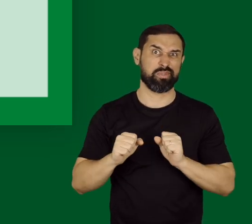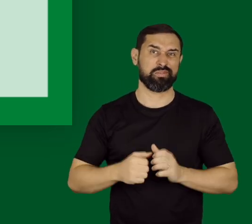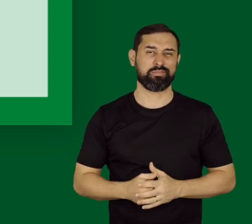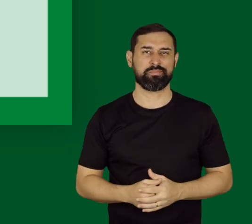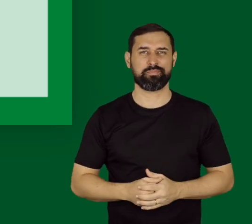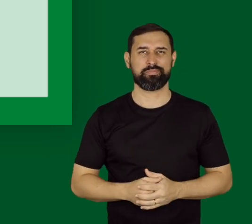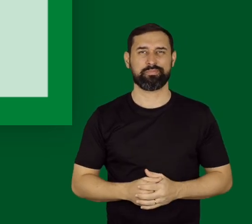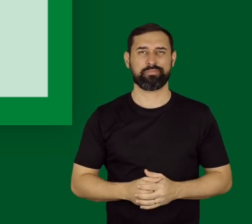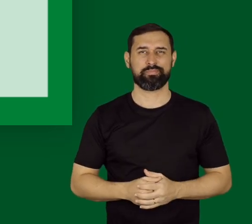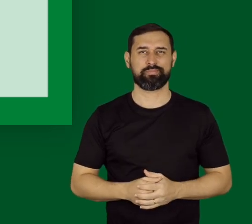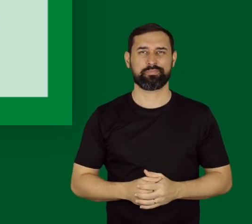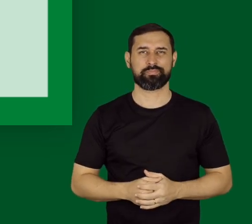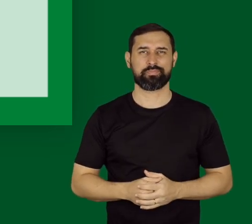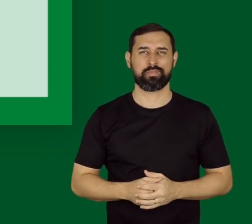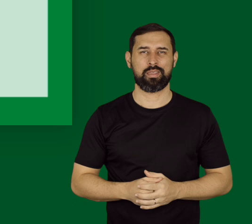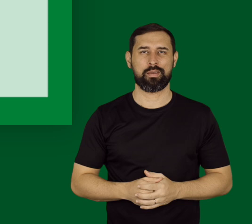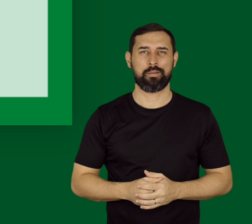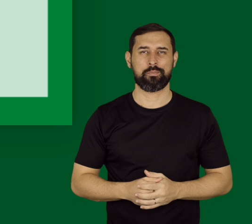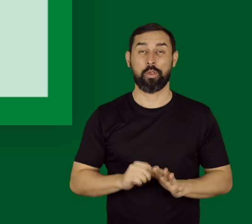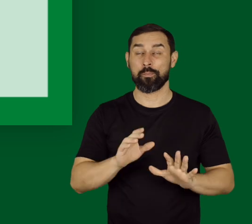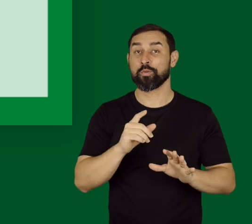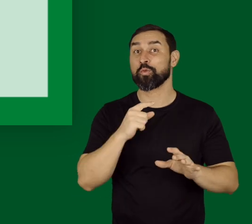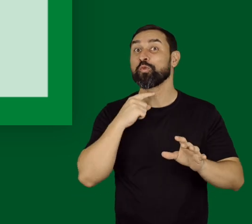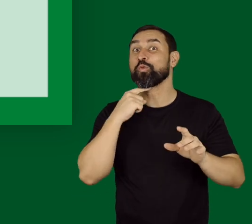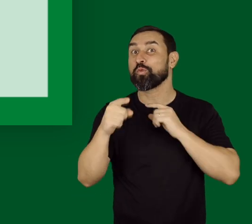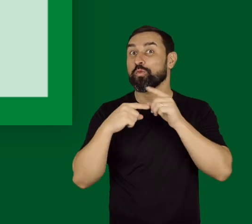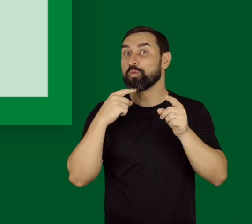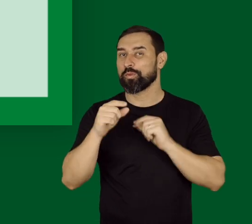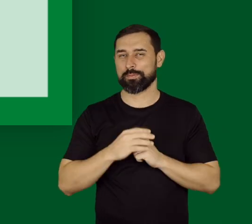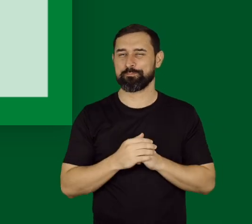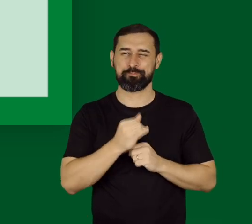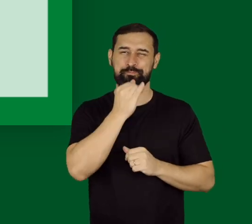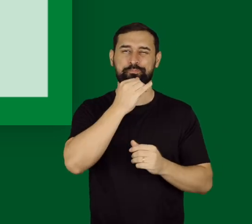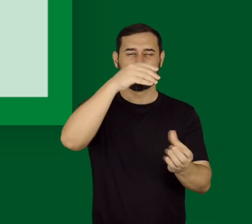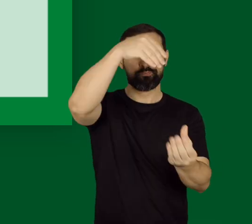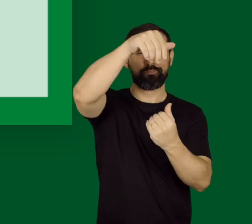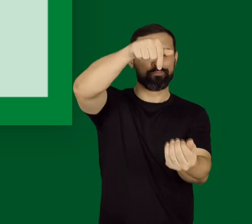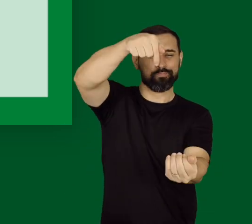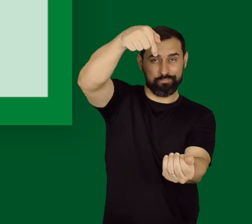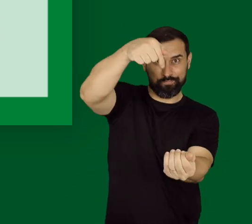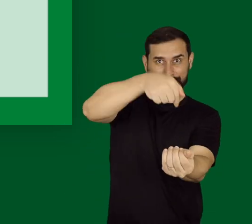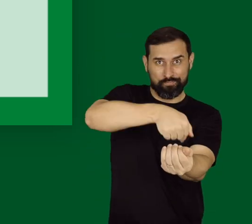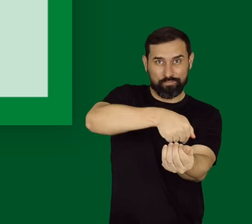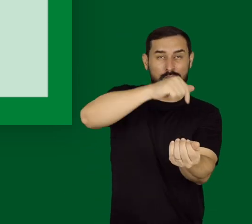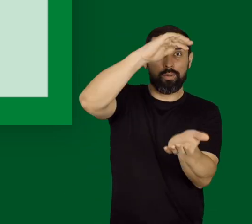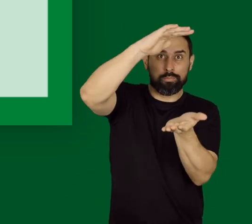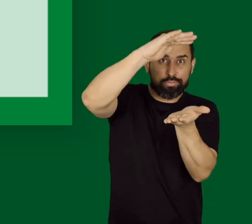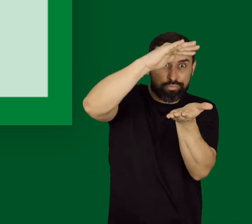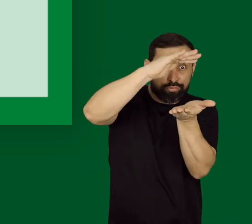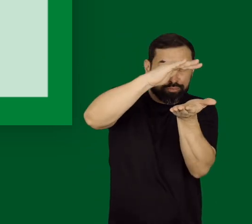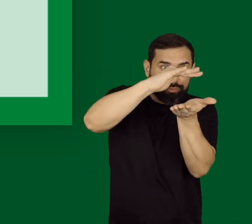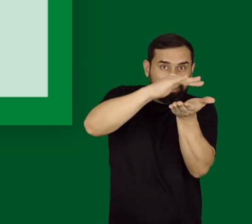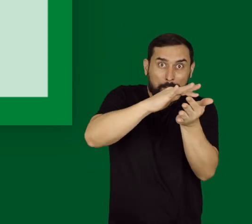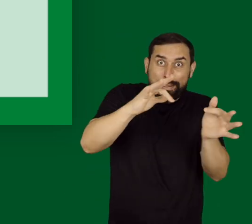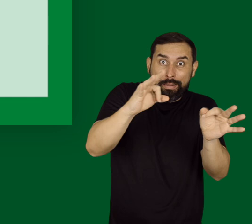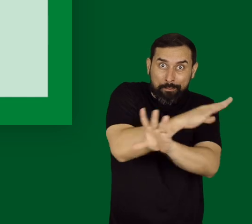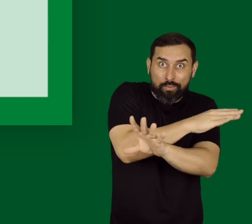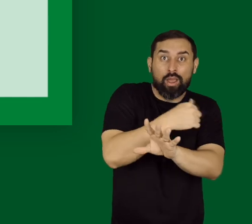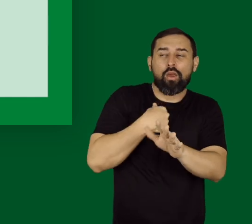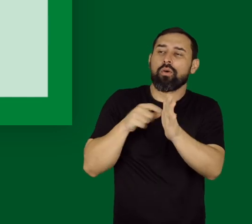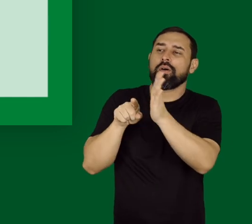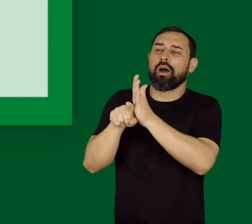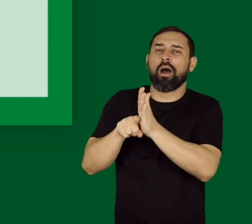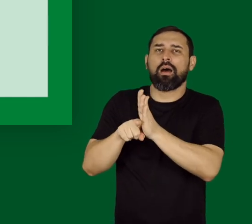com piora no decorrer do atendimento. Então, uma dúvida. Quanto tempo depois